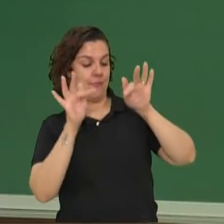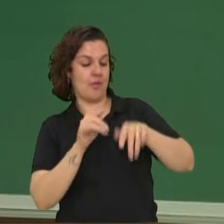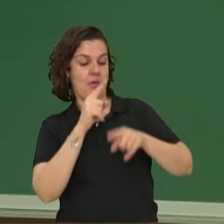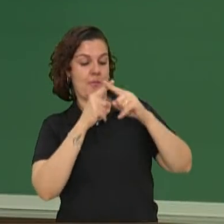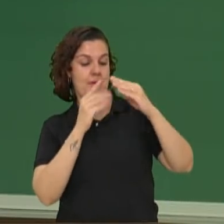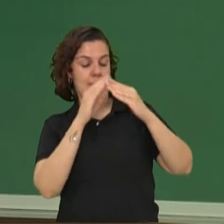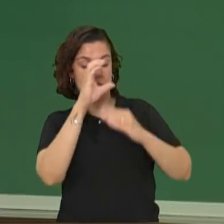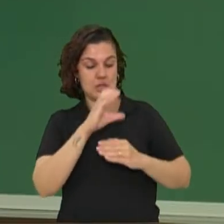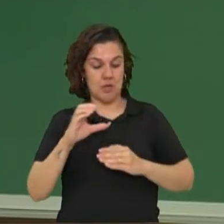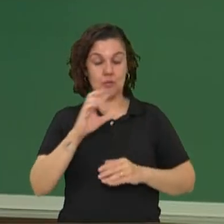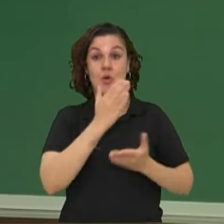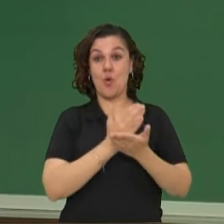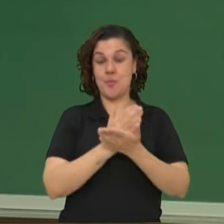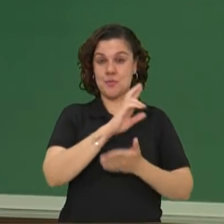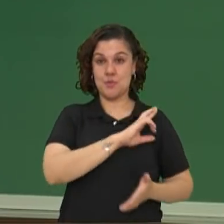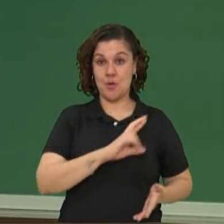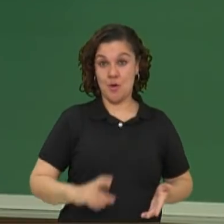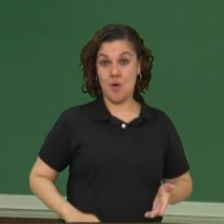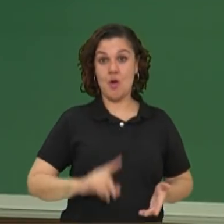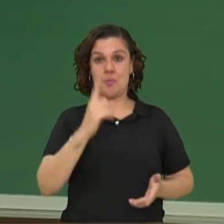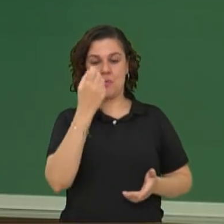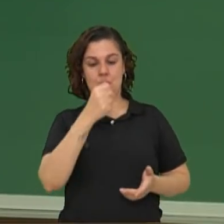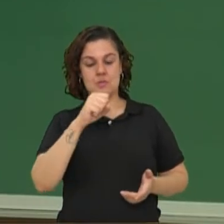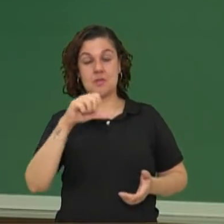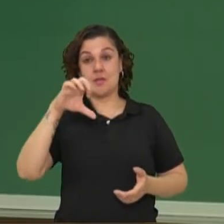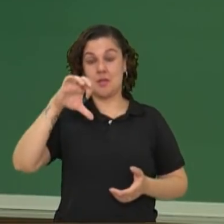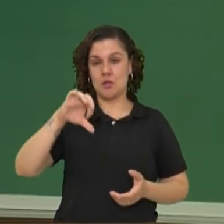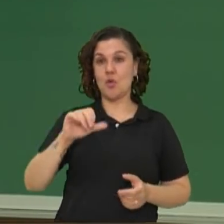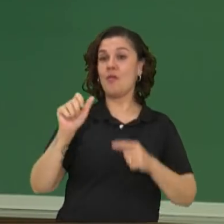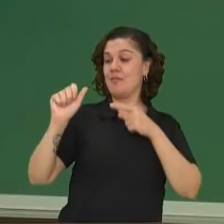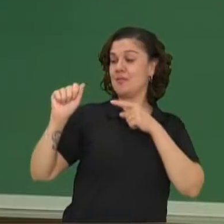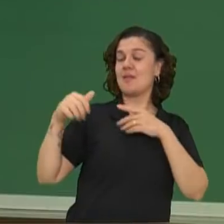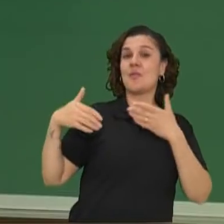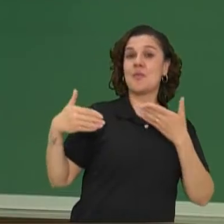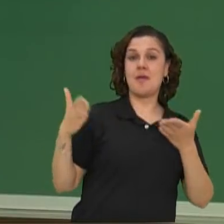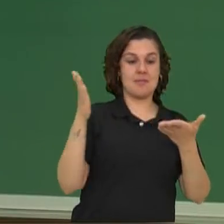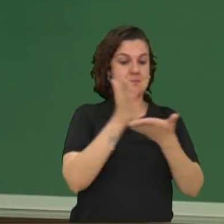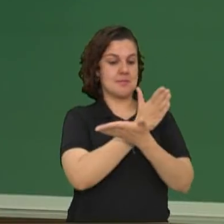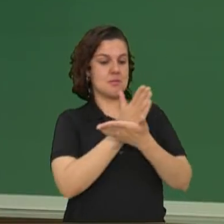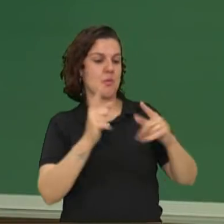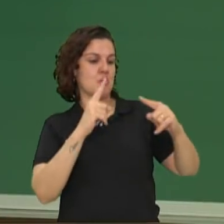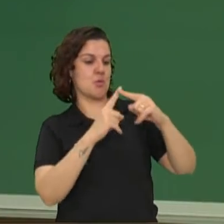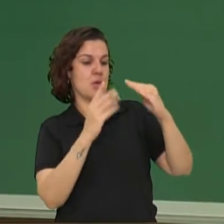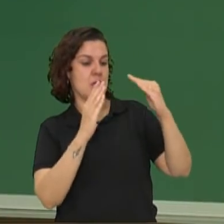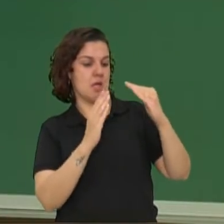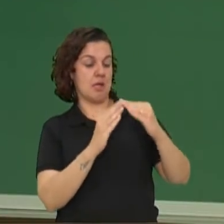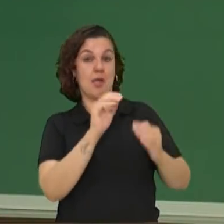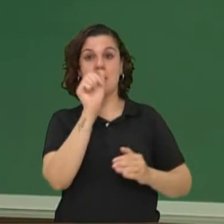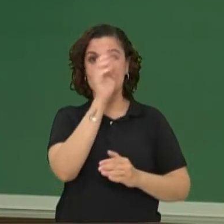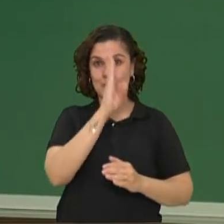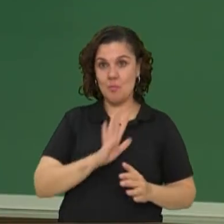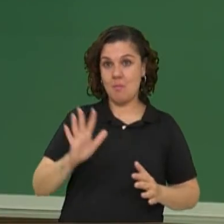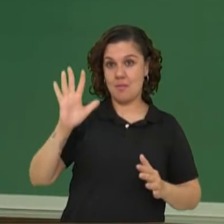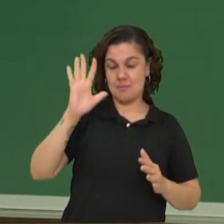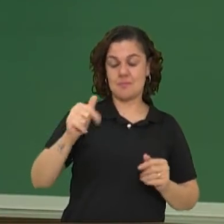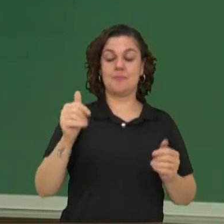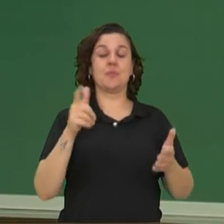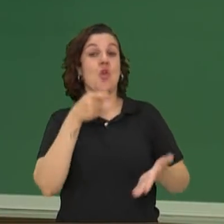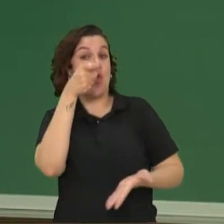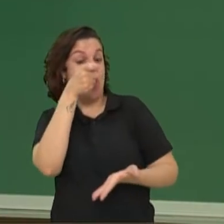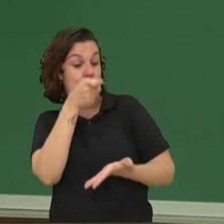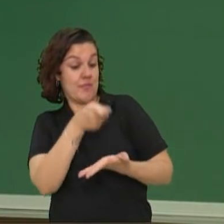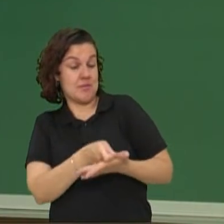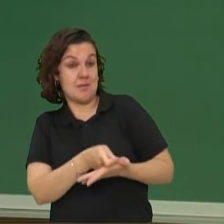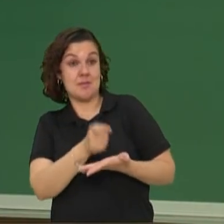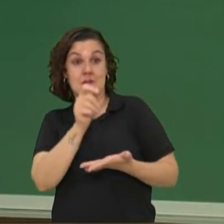da proclamação da República em 1989, houve, letra A, separação da Igreja do Estado, letra B, a